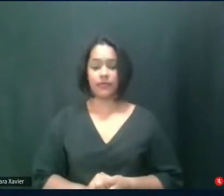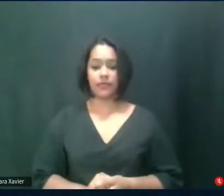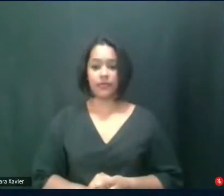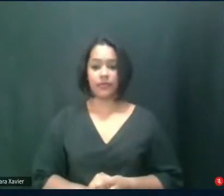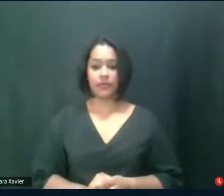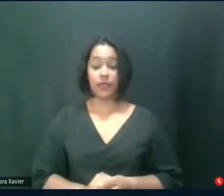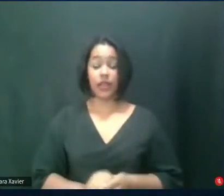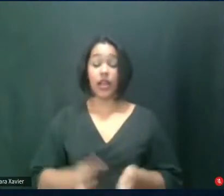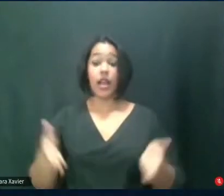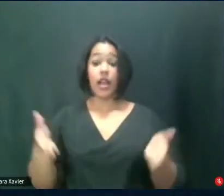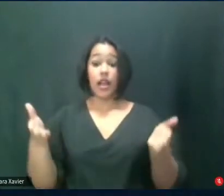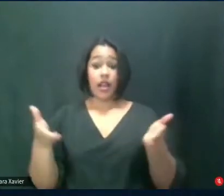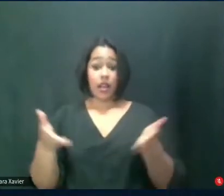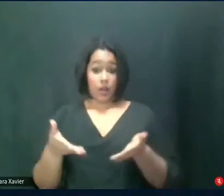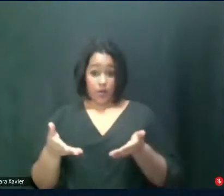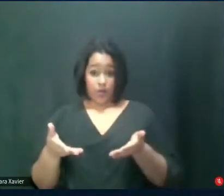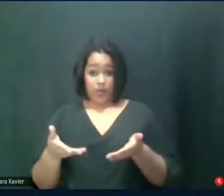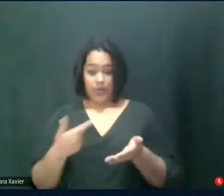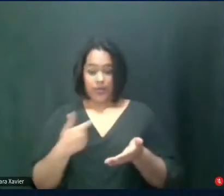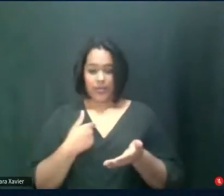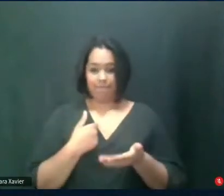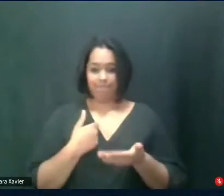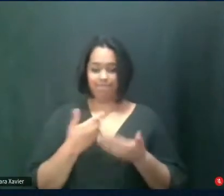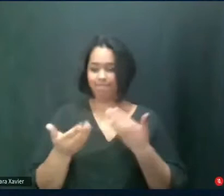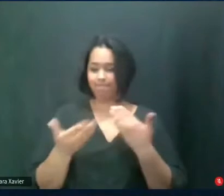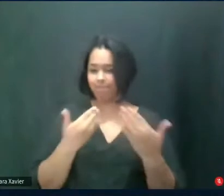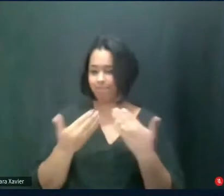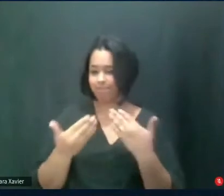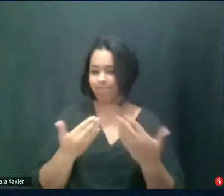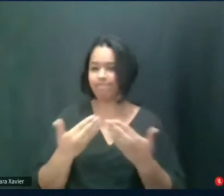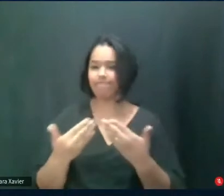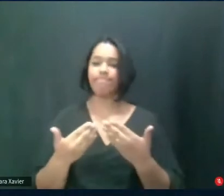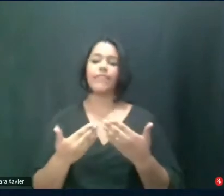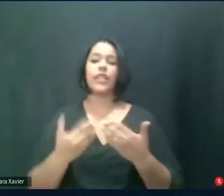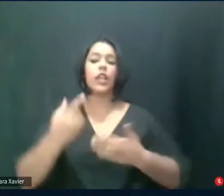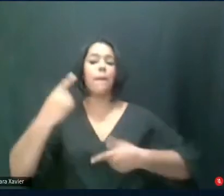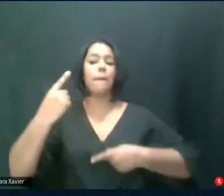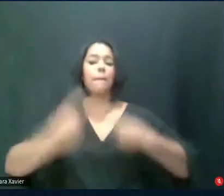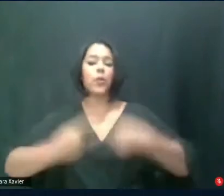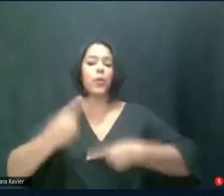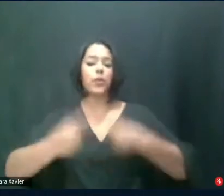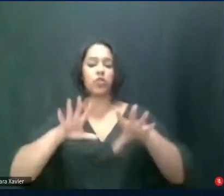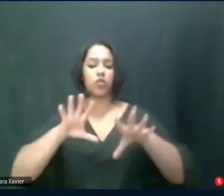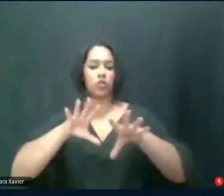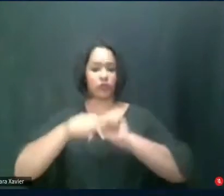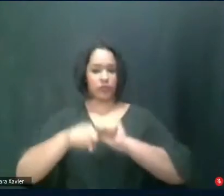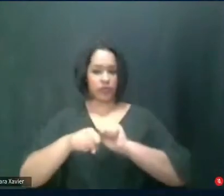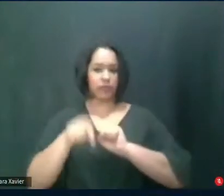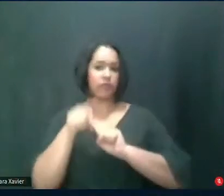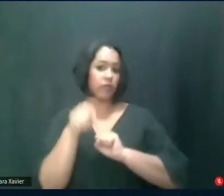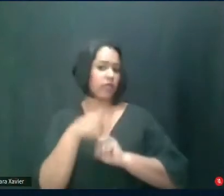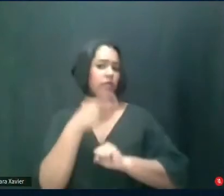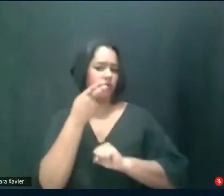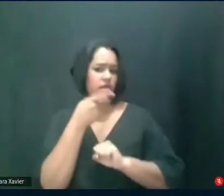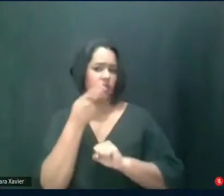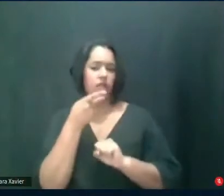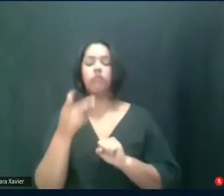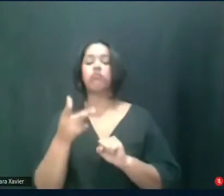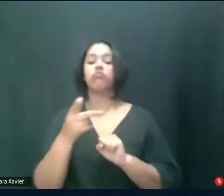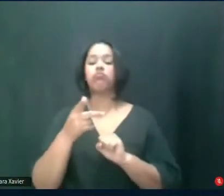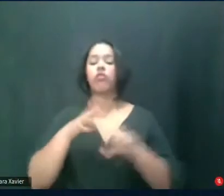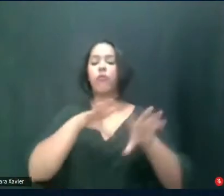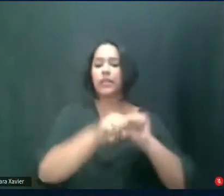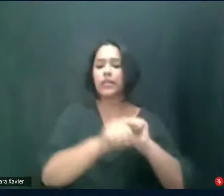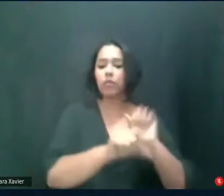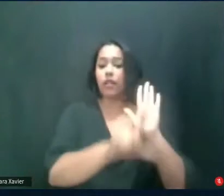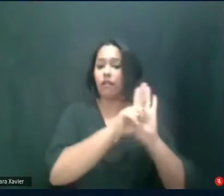Agora, eu queria falar com você em relação às políticas de formação. Você cita a formação, o que a